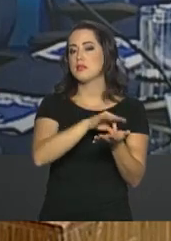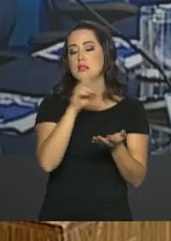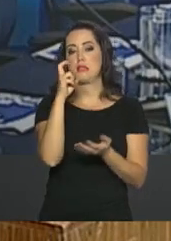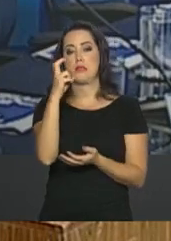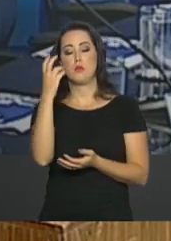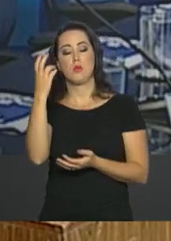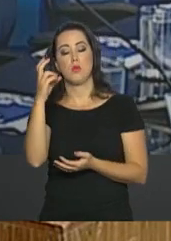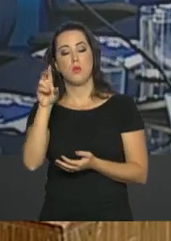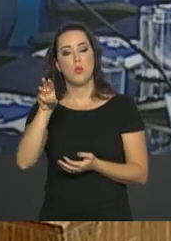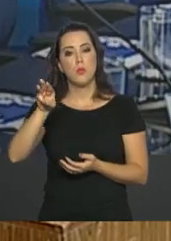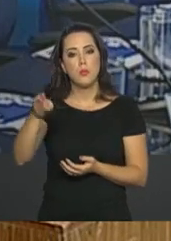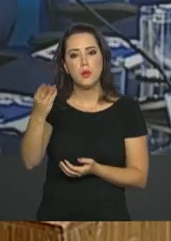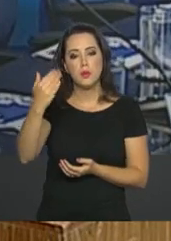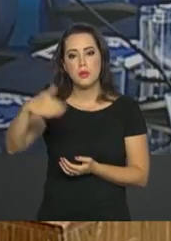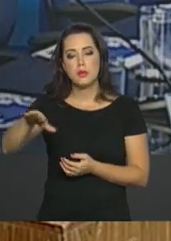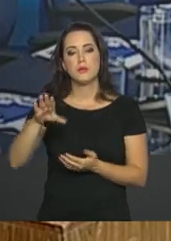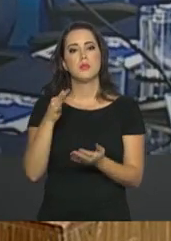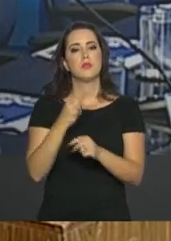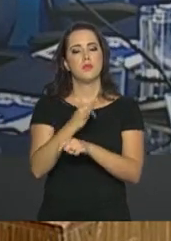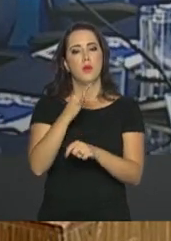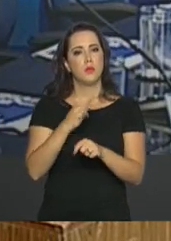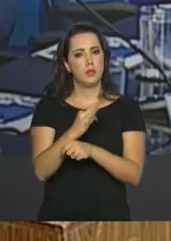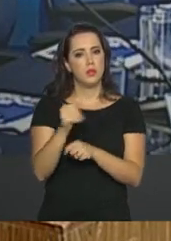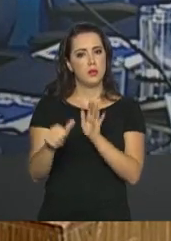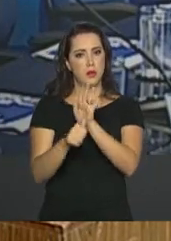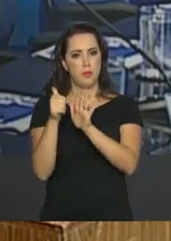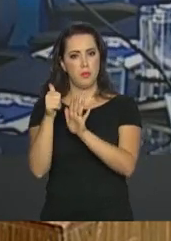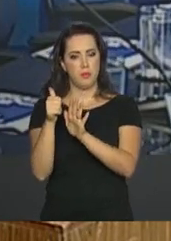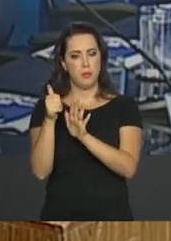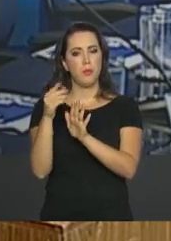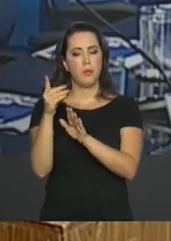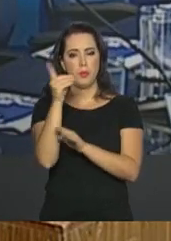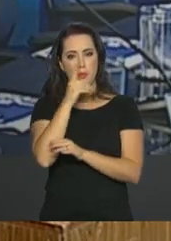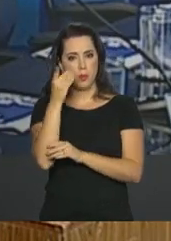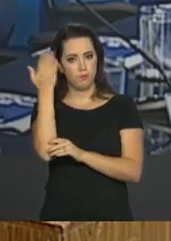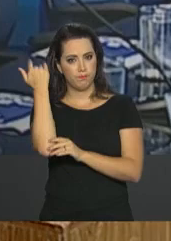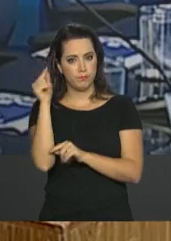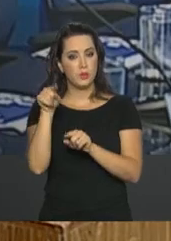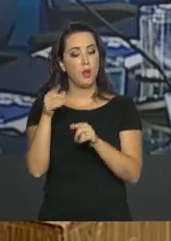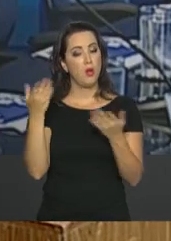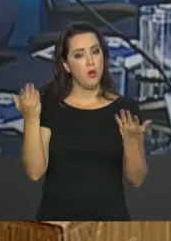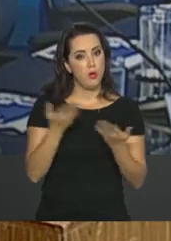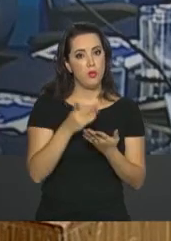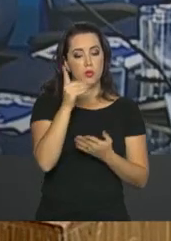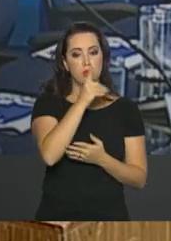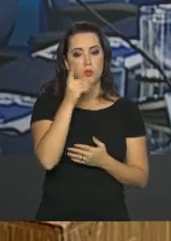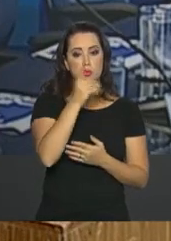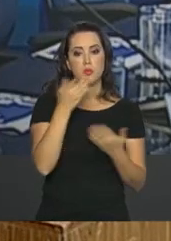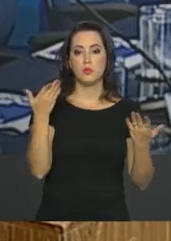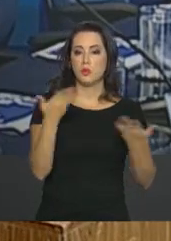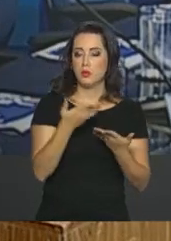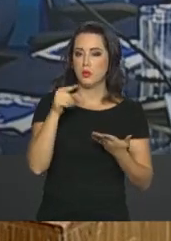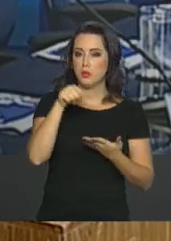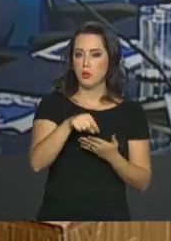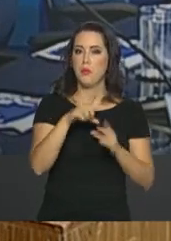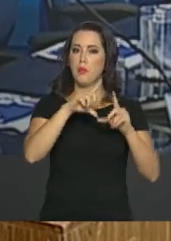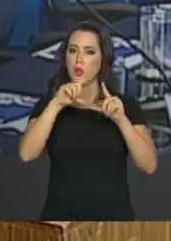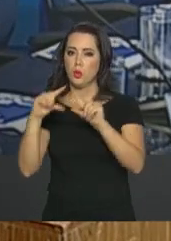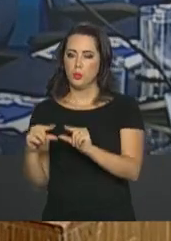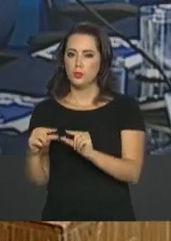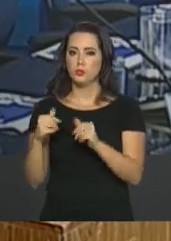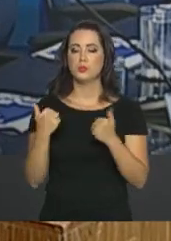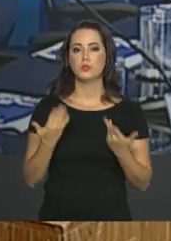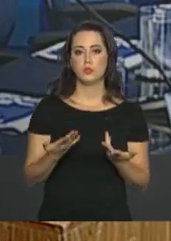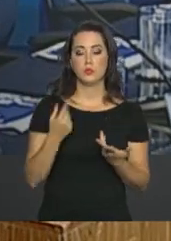inscritos, faltaram nesse dia de exames. Esse número pode ser ainda menor no segundo dia de provas.